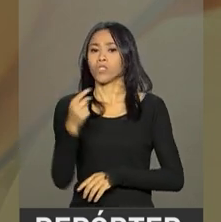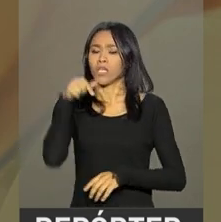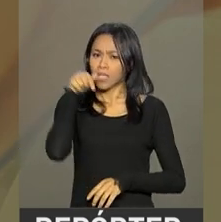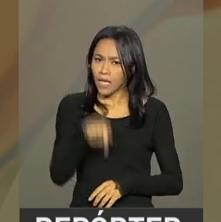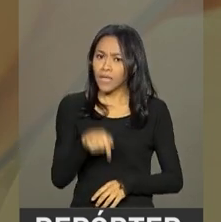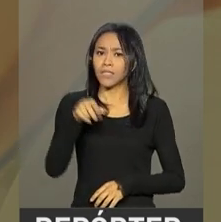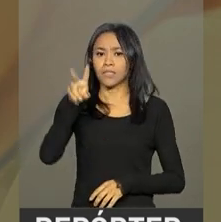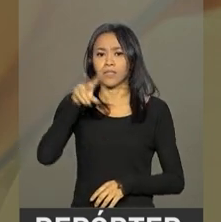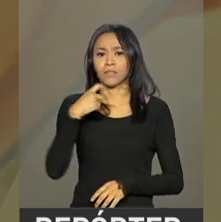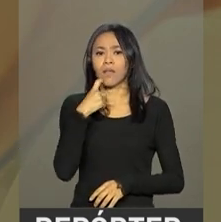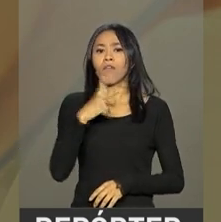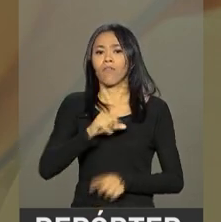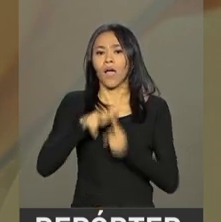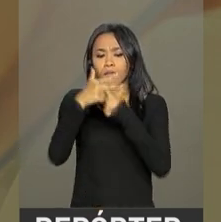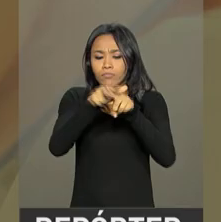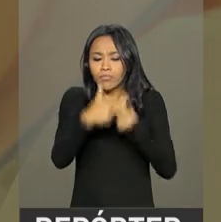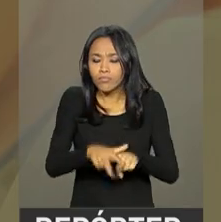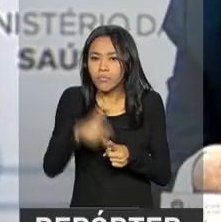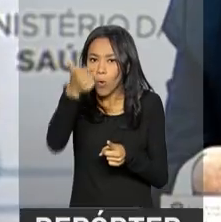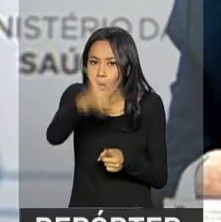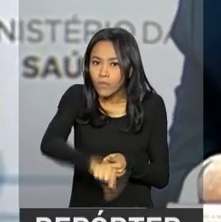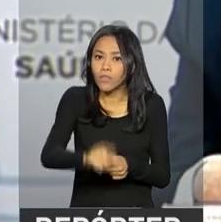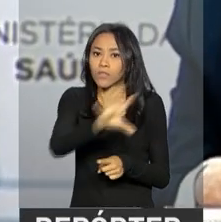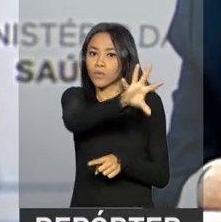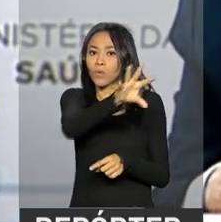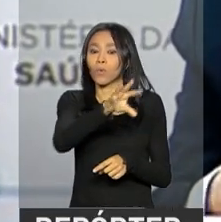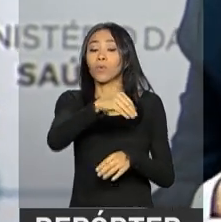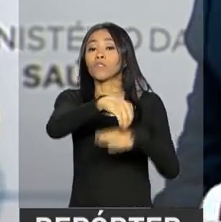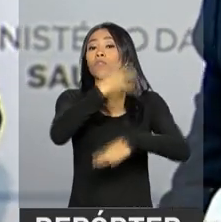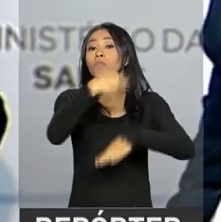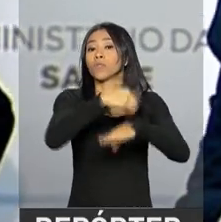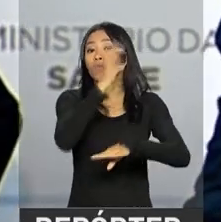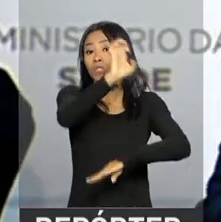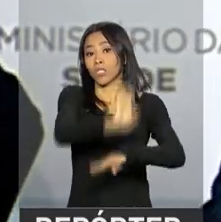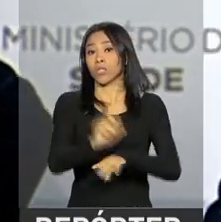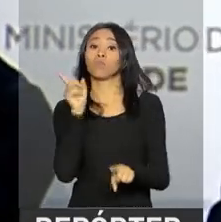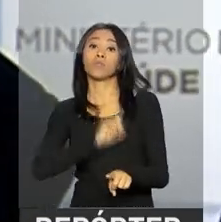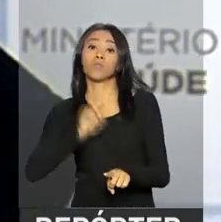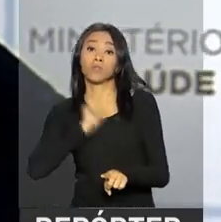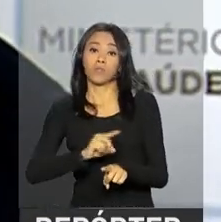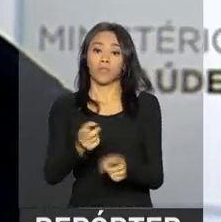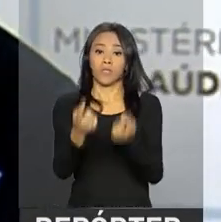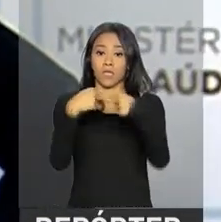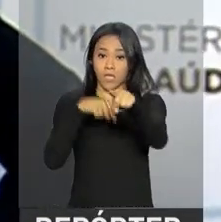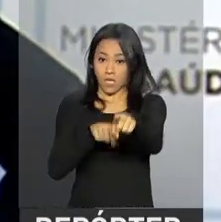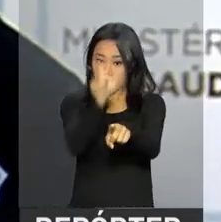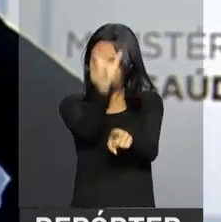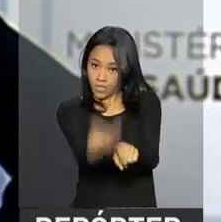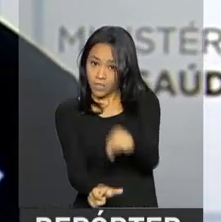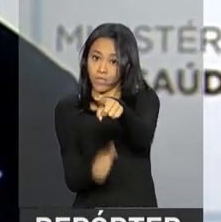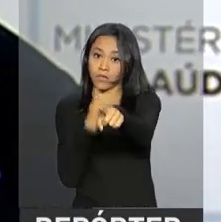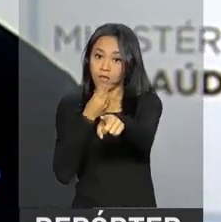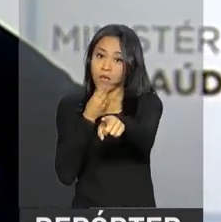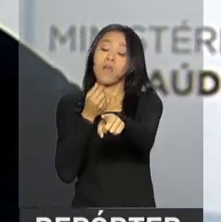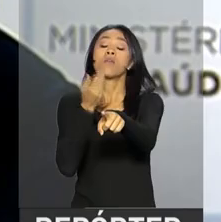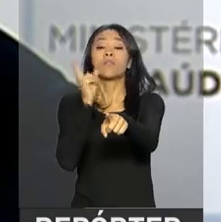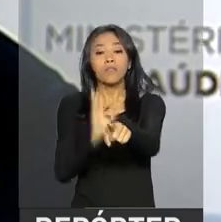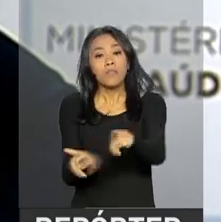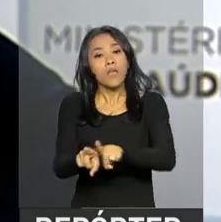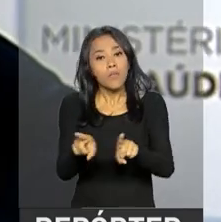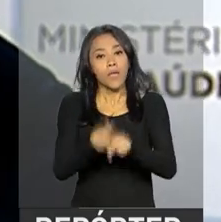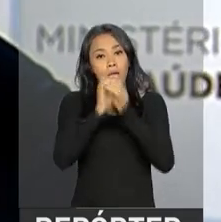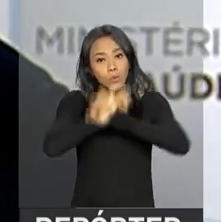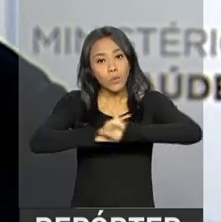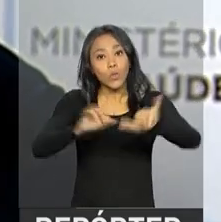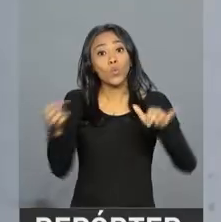atualização com os números de Minas Gerais. O Instituto Evandro Chagas, ligado ao Ministério da Saúde, também anunciou estudos sobre